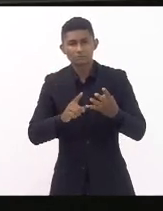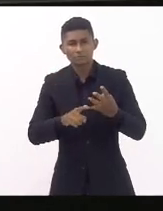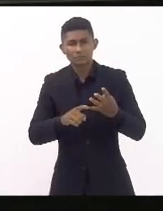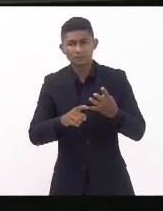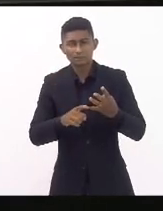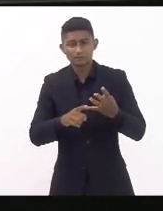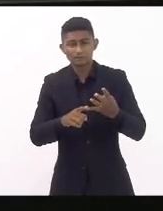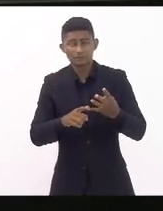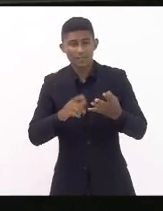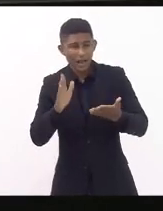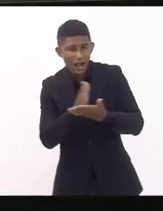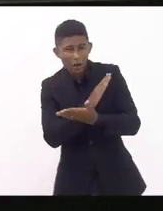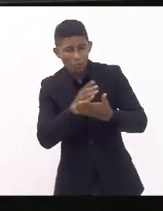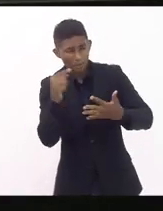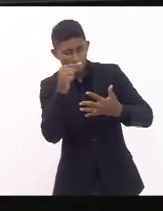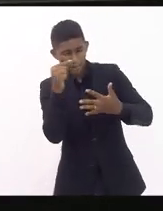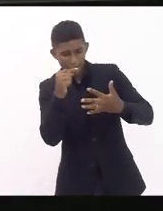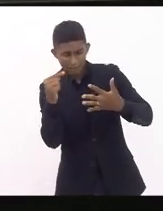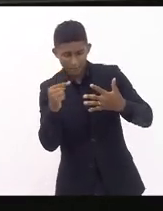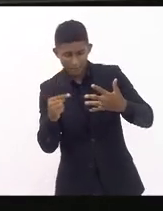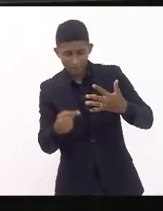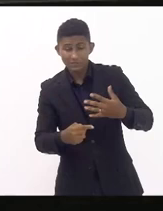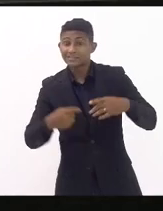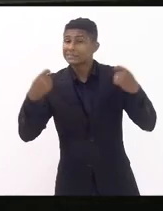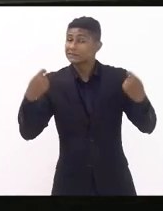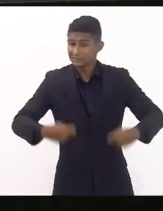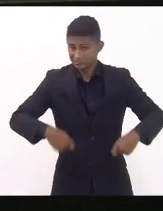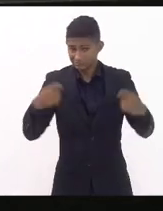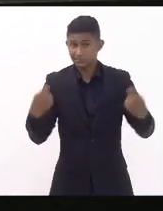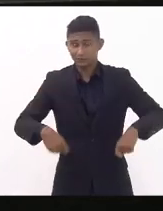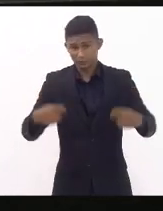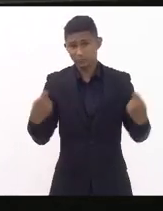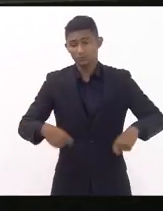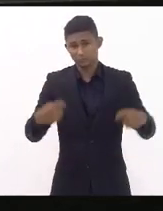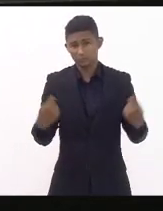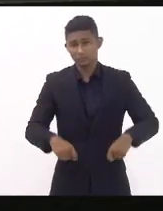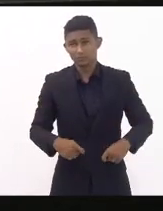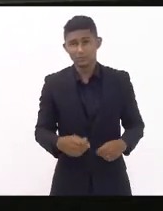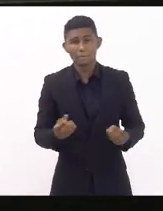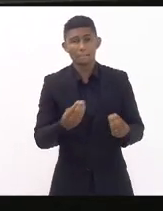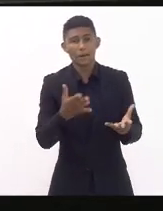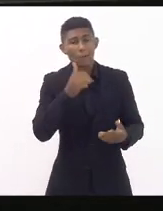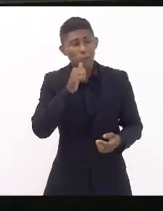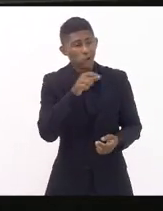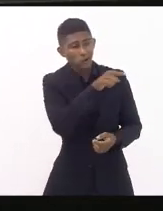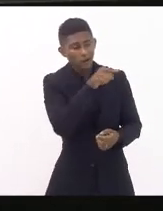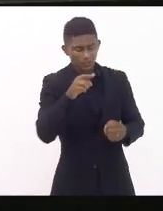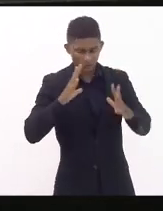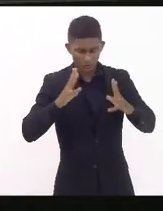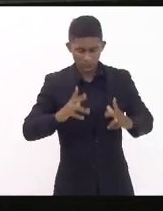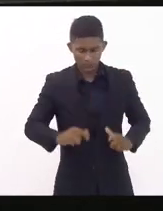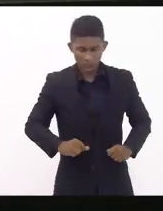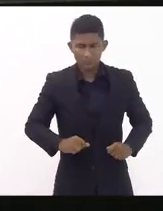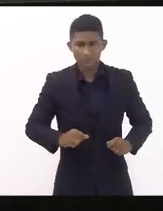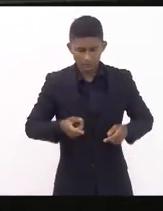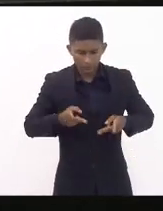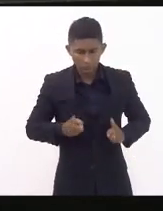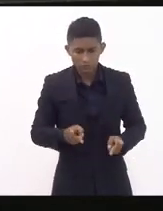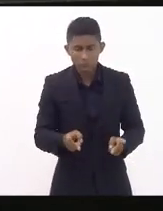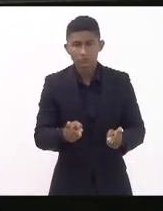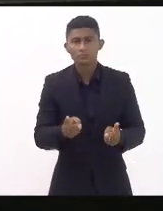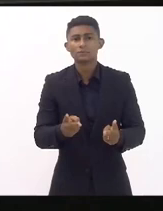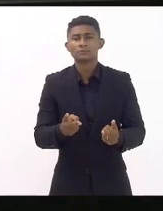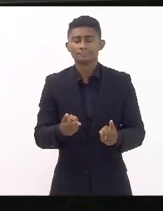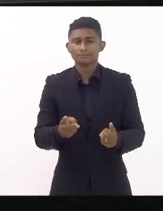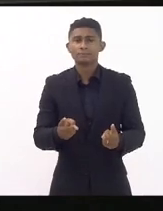de primeira necessidade, são necessários. Necessário para elas manterem a sua higiene. E isso tem a ver também